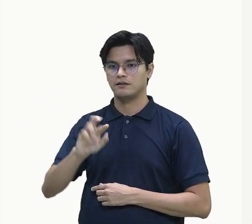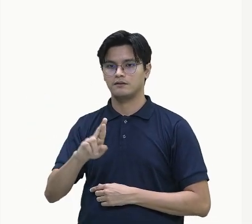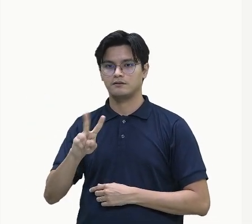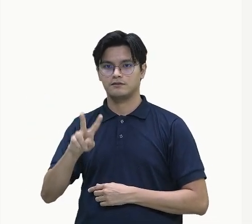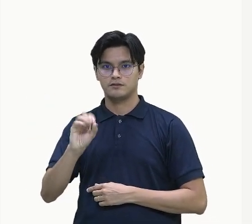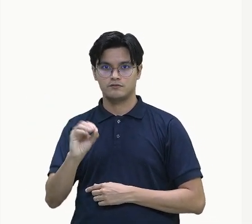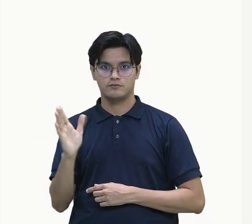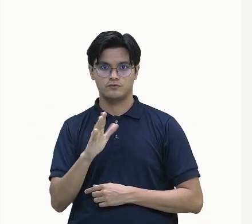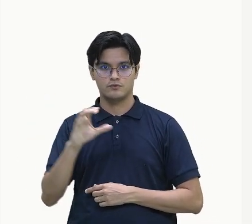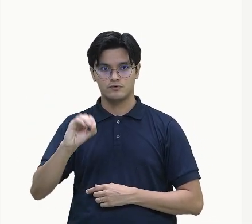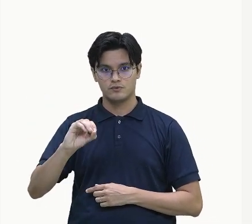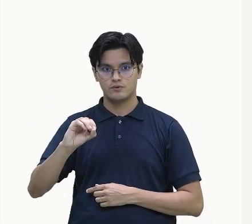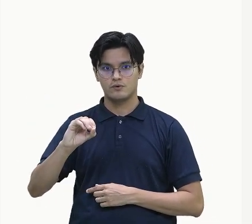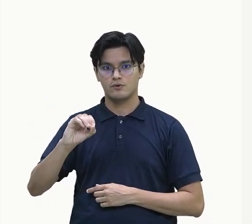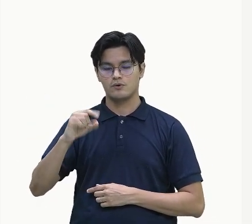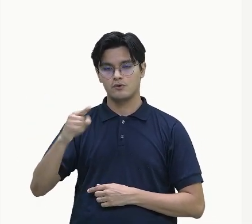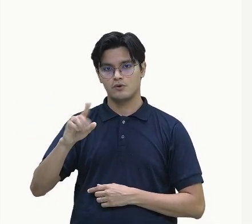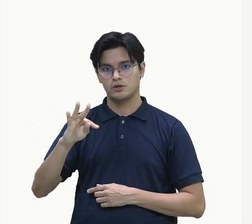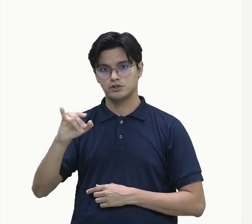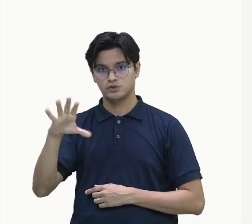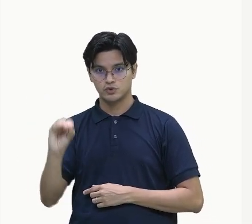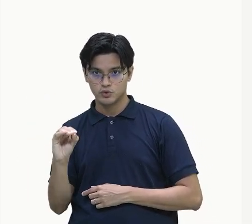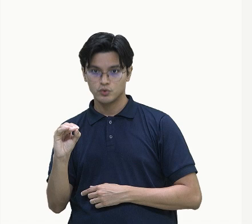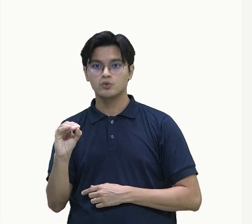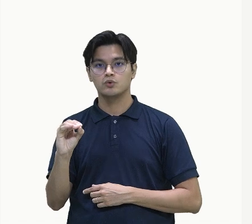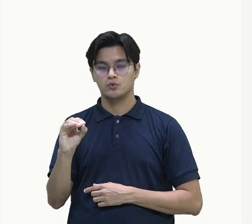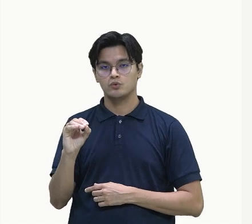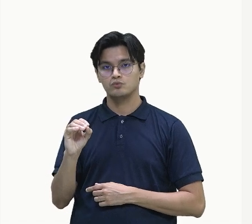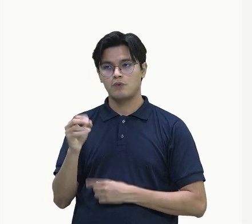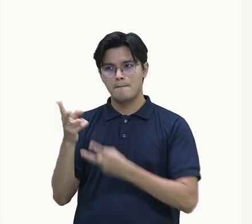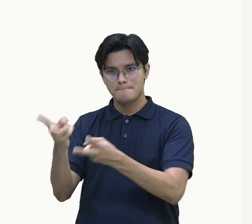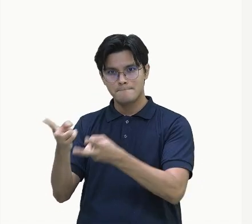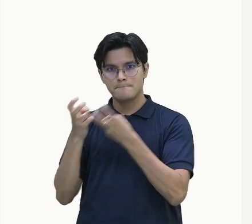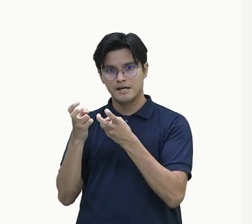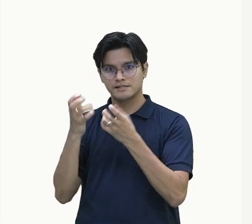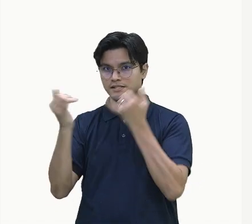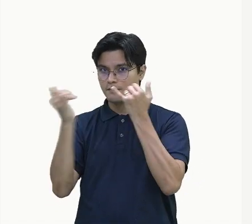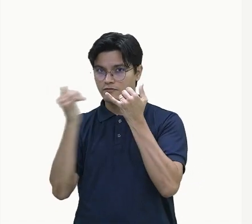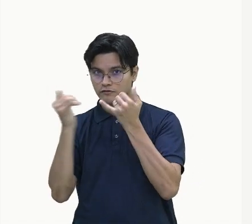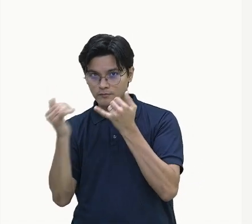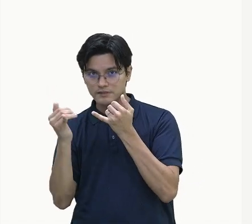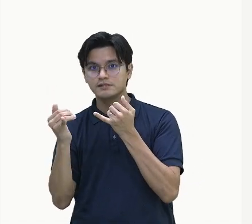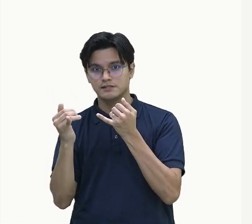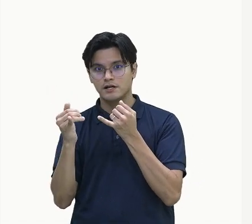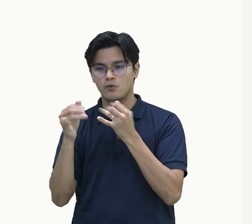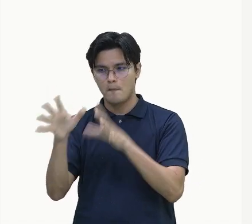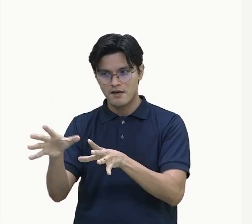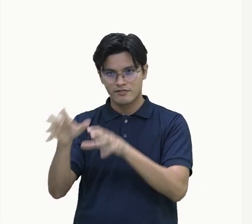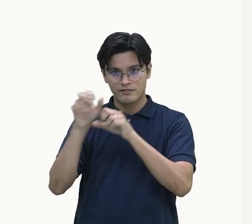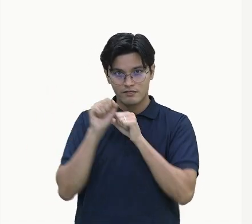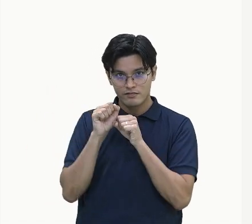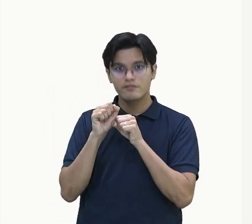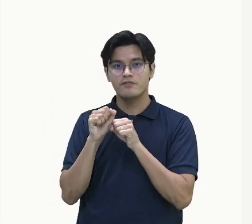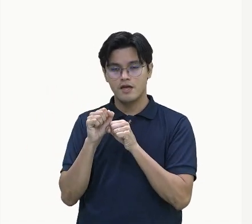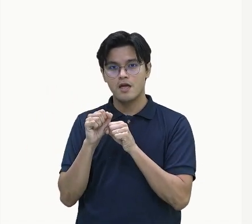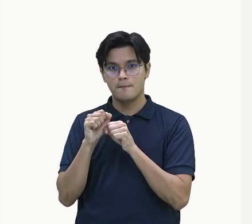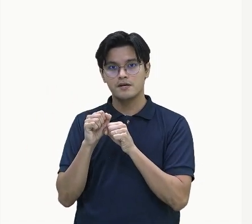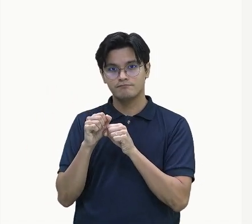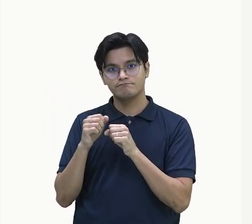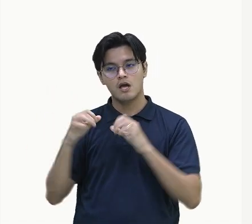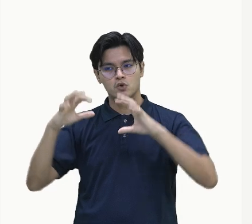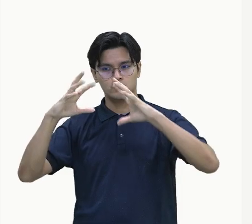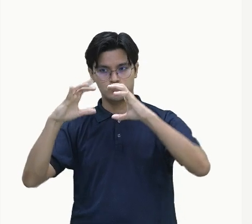conduz esses sinais até o córtex visual do cérebro, onde são interpretados como